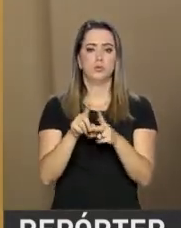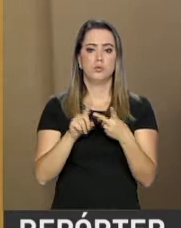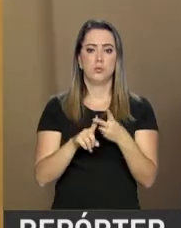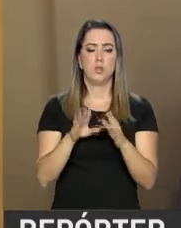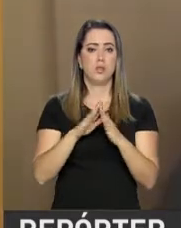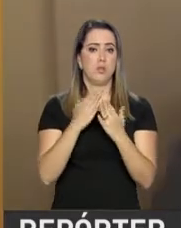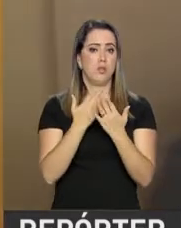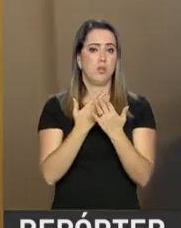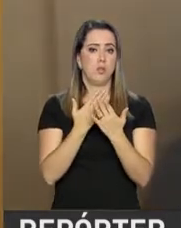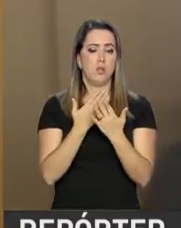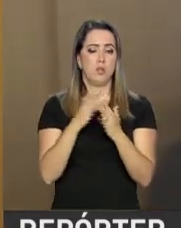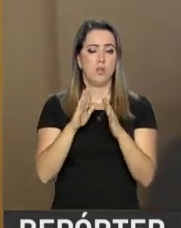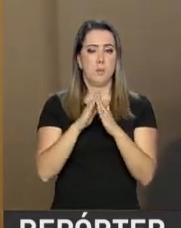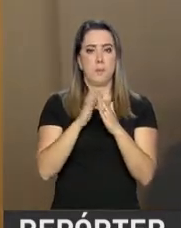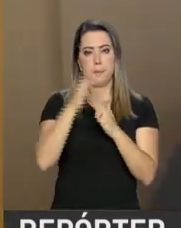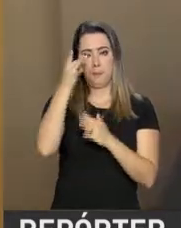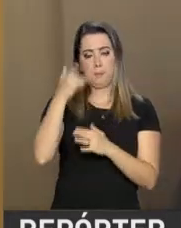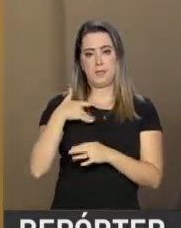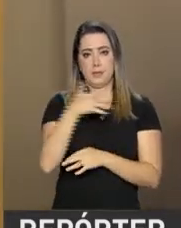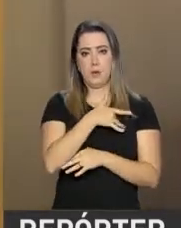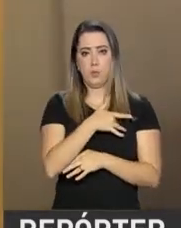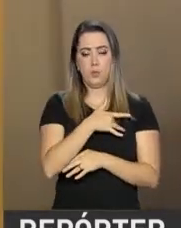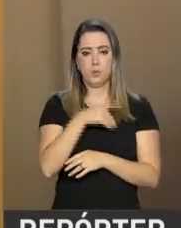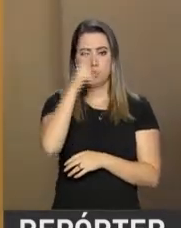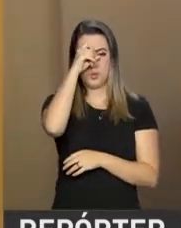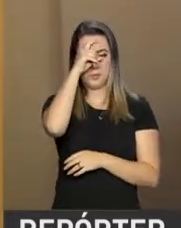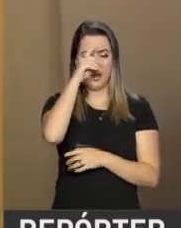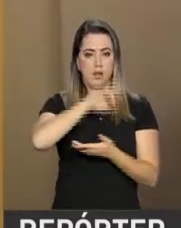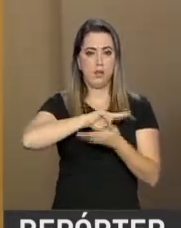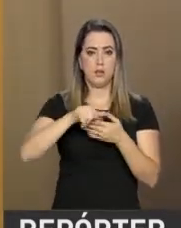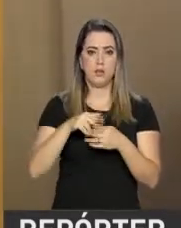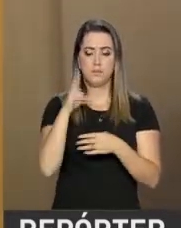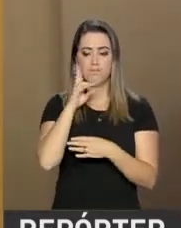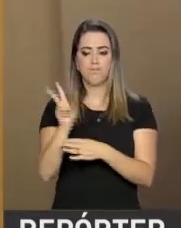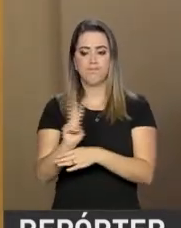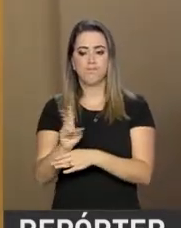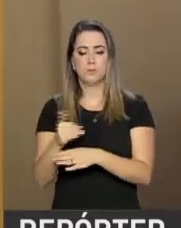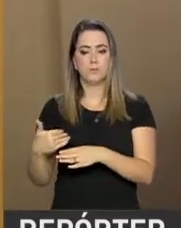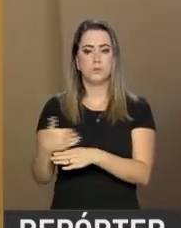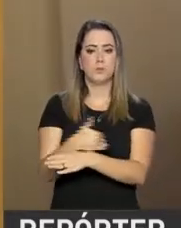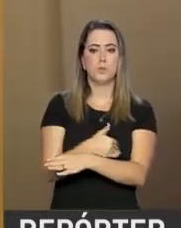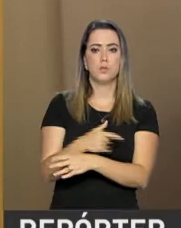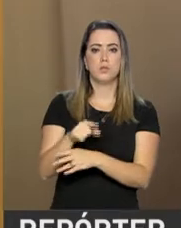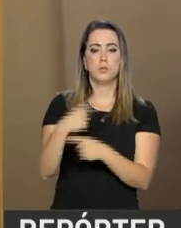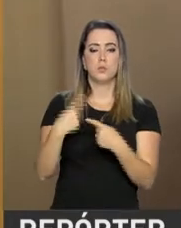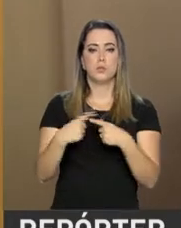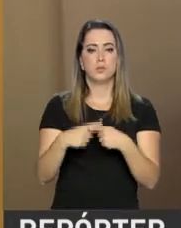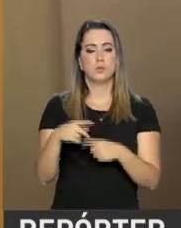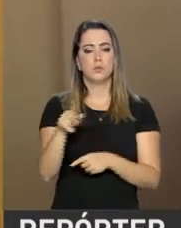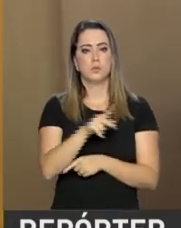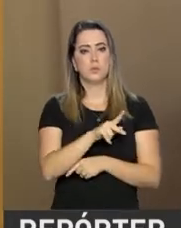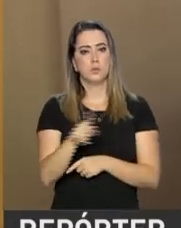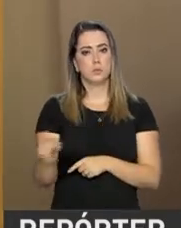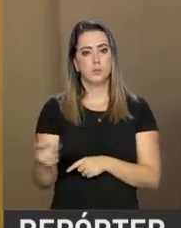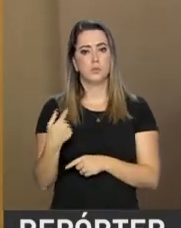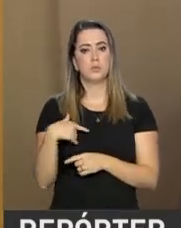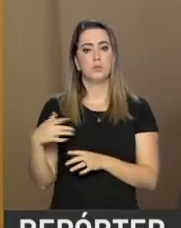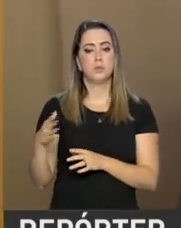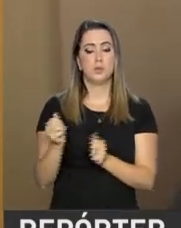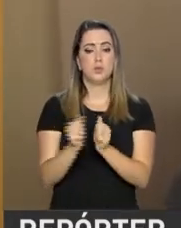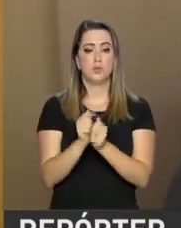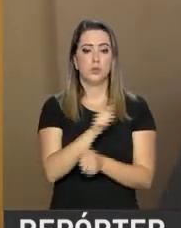saúde a agrenco têm condições de monitorar nossas fronteiras essa é a razão do presidente os governadores estarem